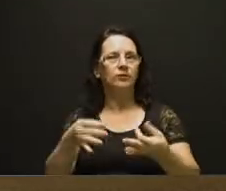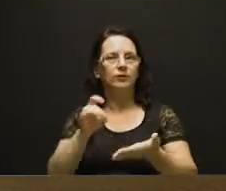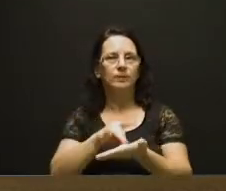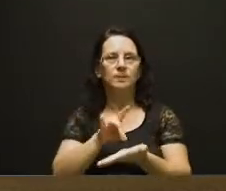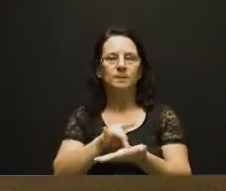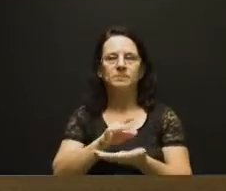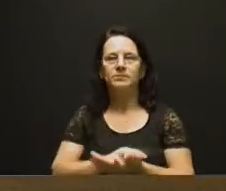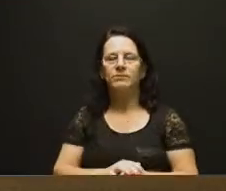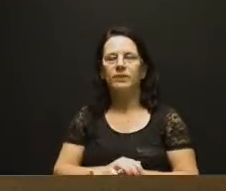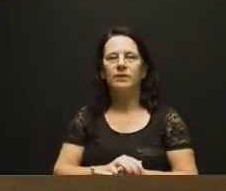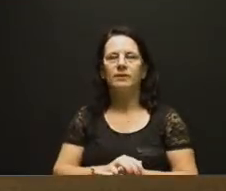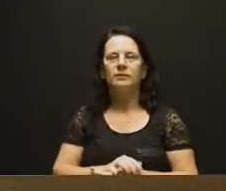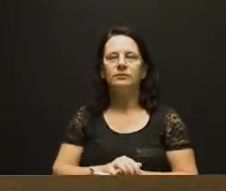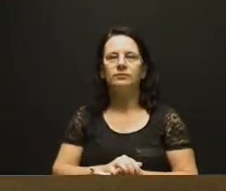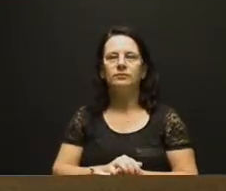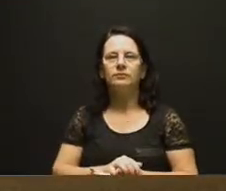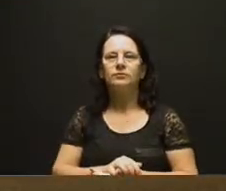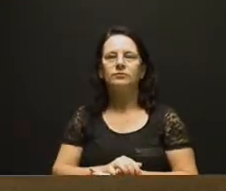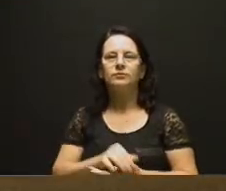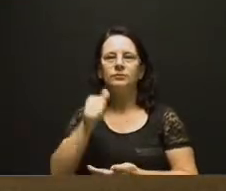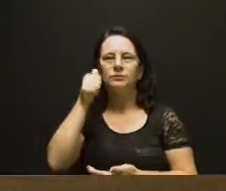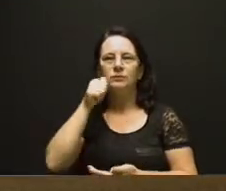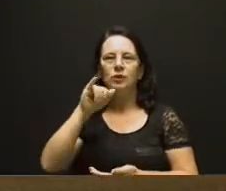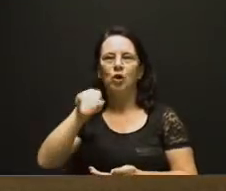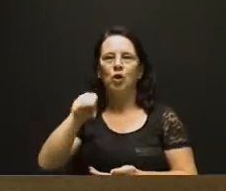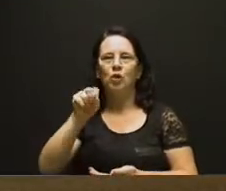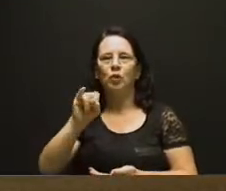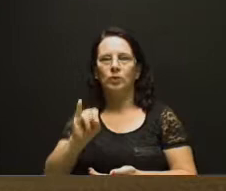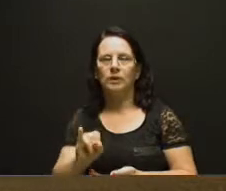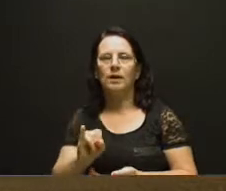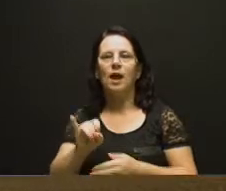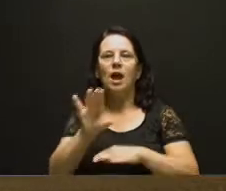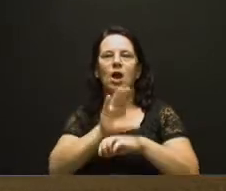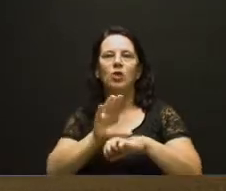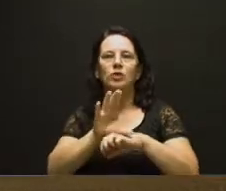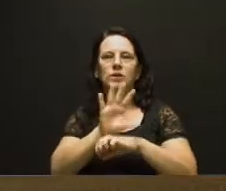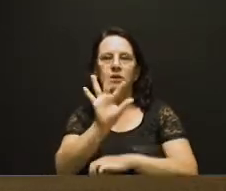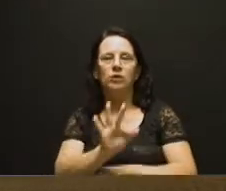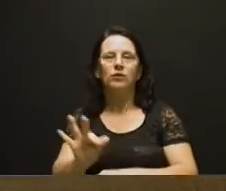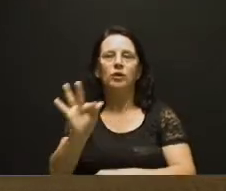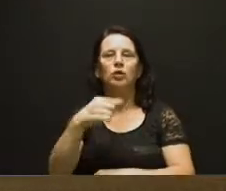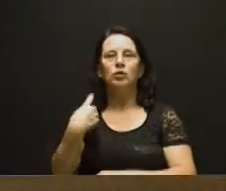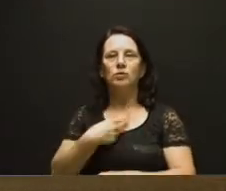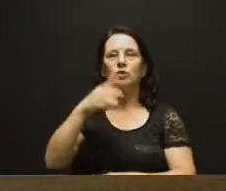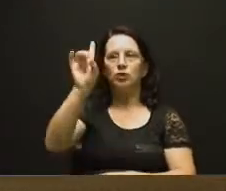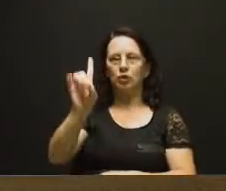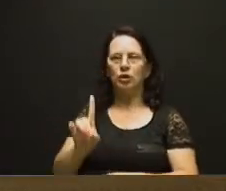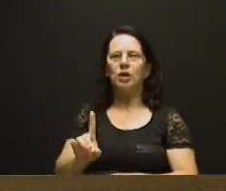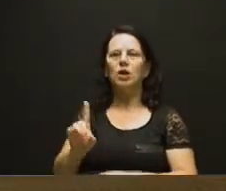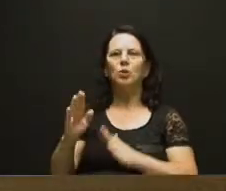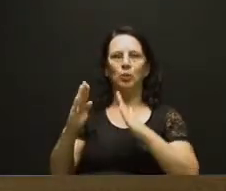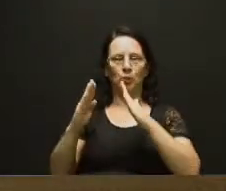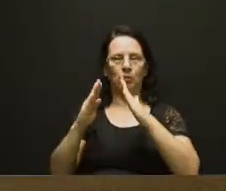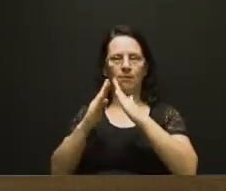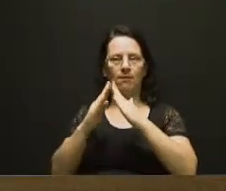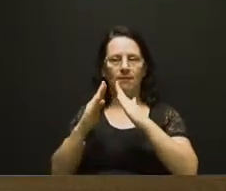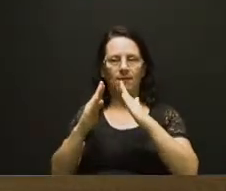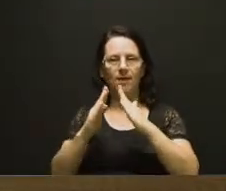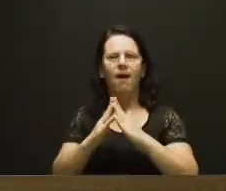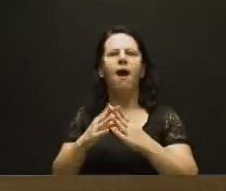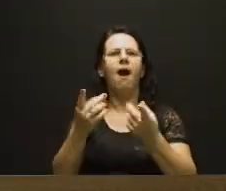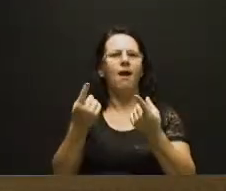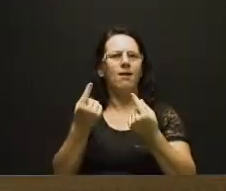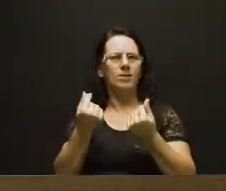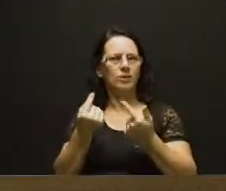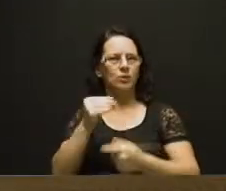maria josé a constituição federal por exemplo diz que todos nós temos direito à moradia isso doutora moradia salário